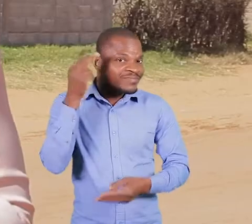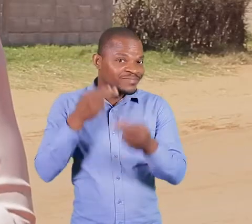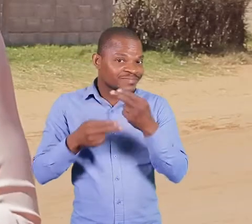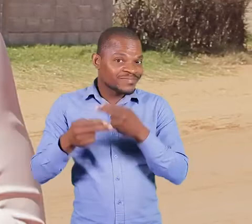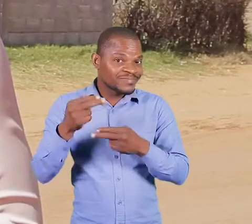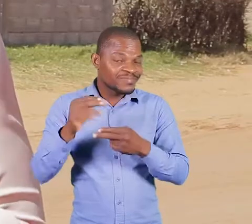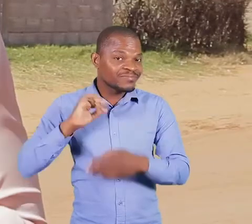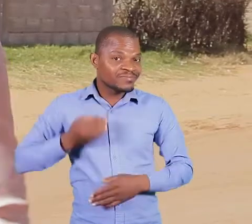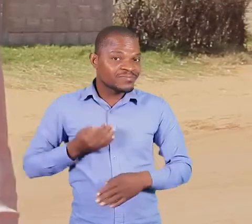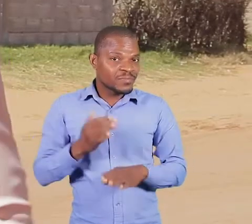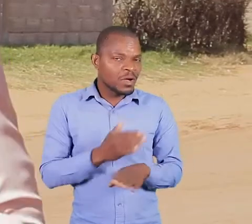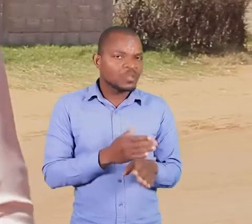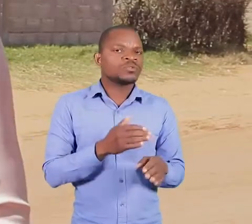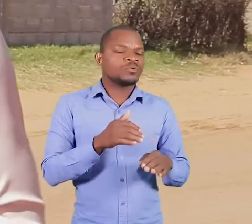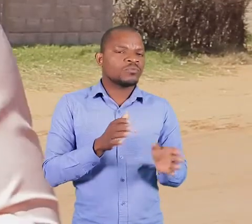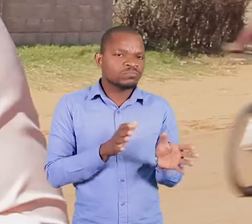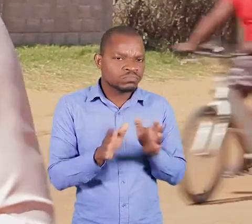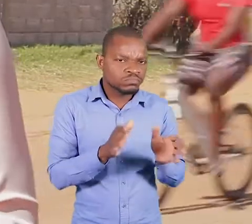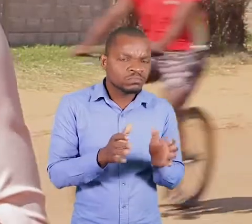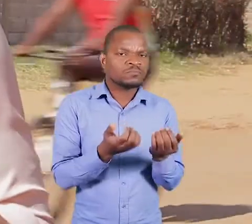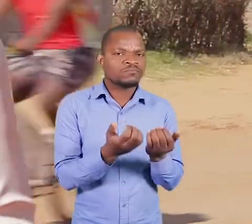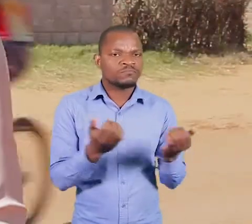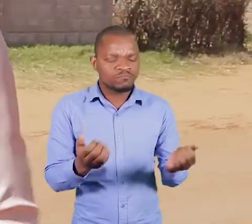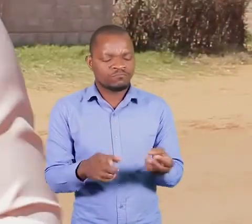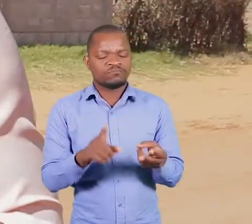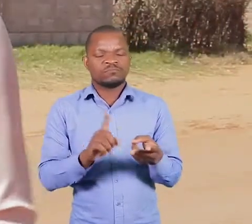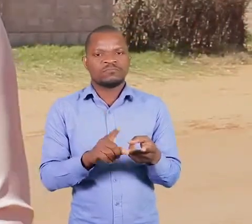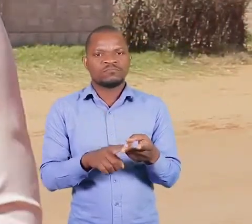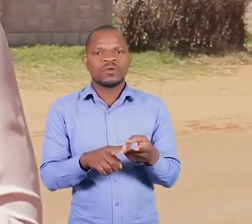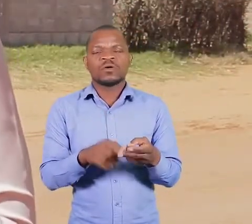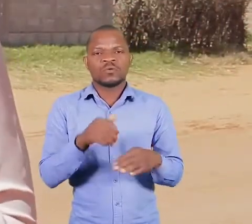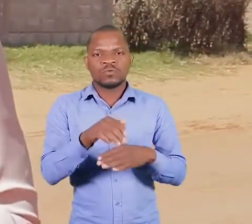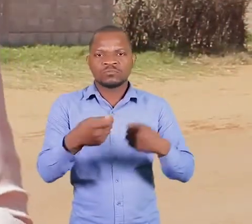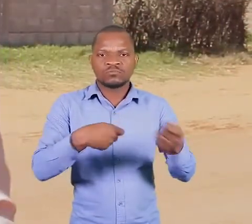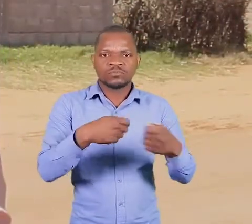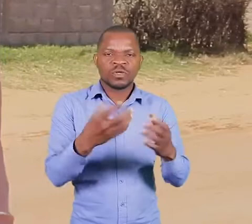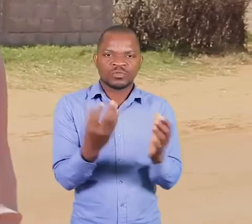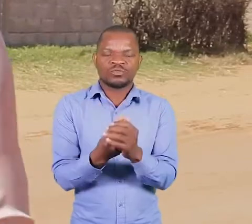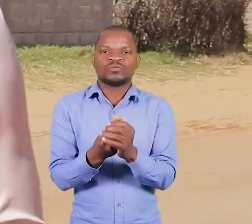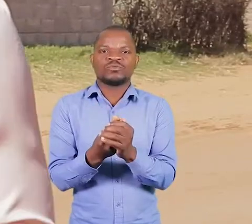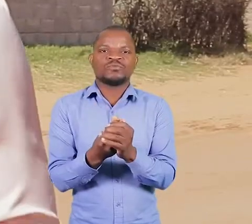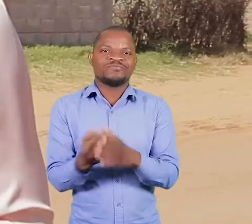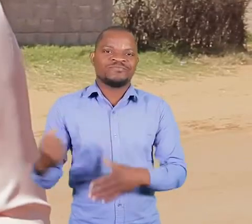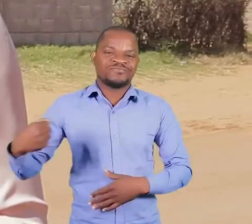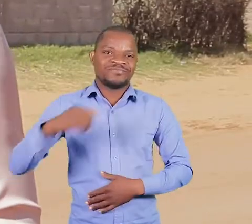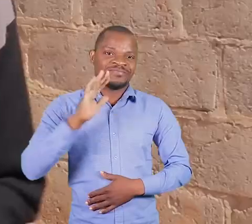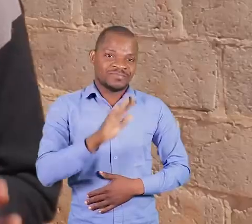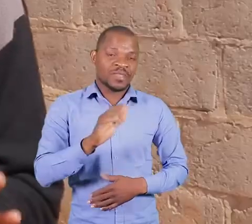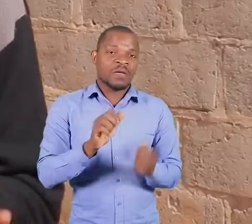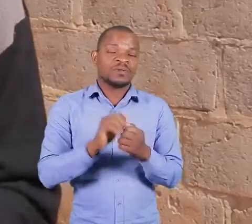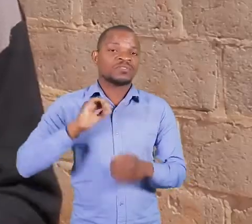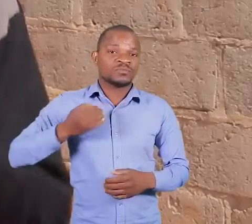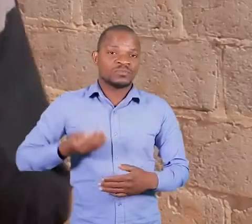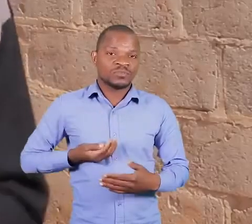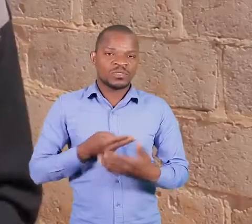Conheça a seguir a história de uma mulher que conseguiu criar e manter o negócio sempre em harmonia com seu marido e a sua família.